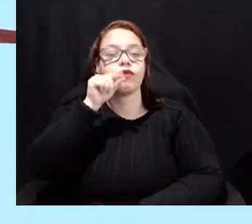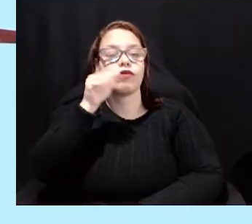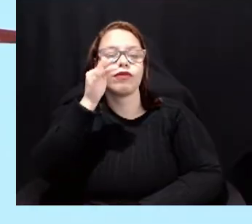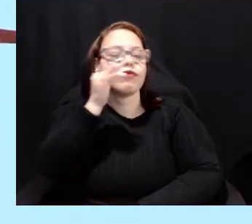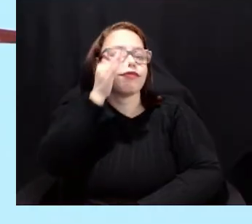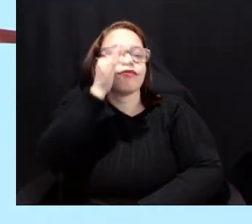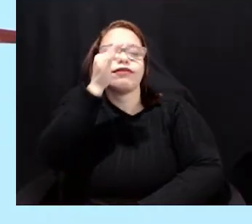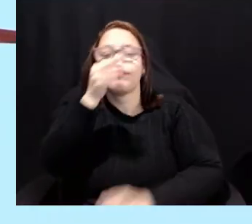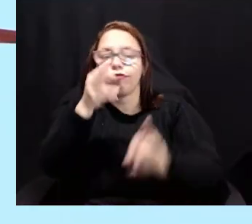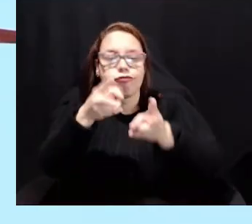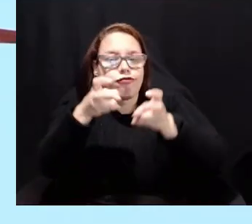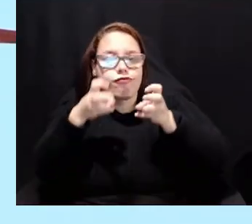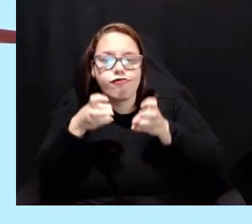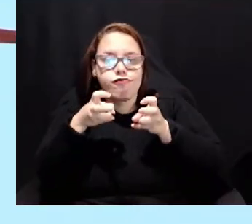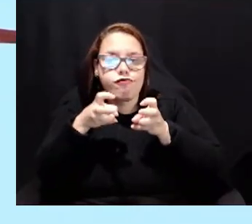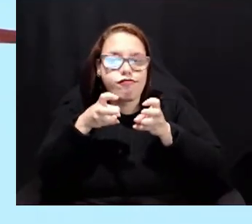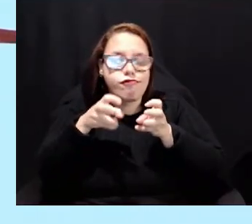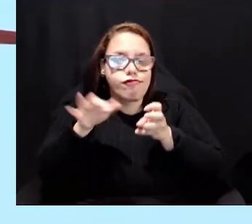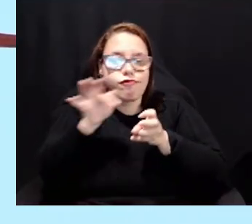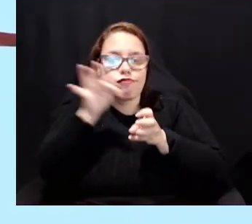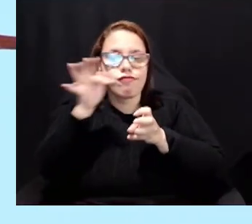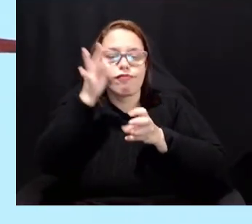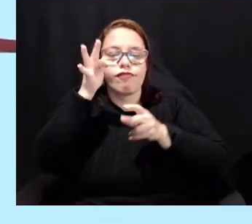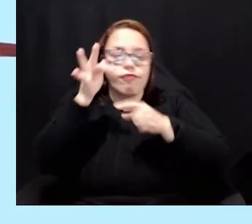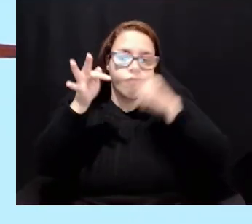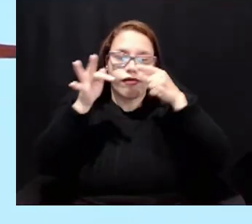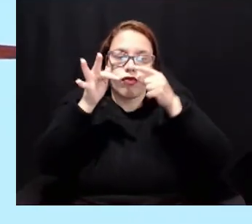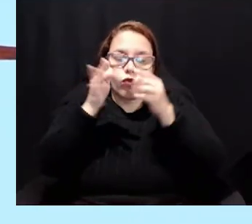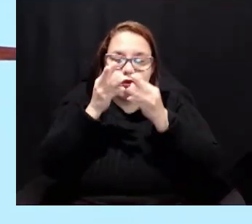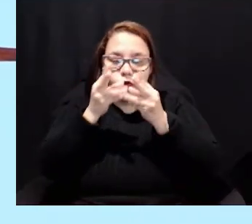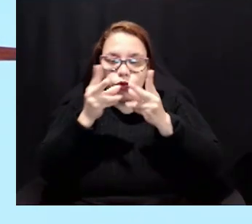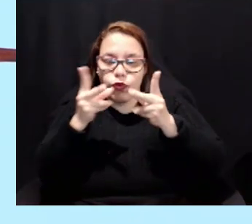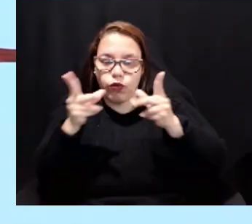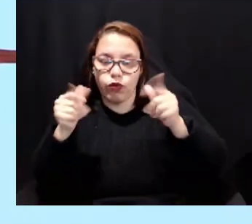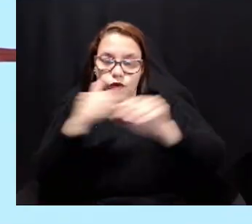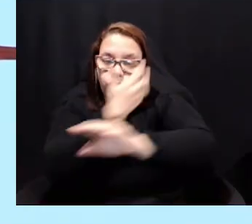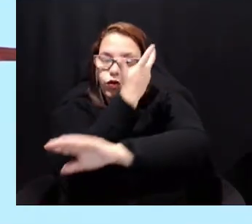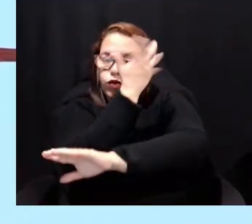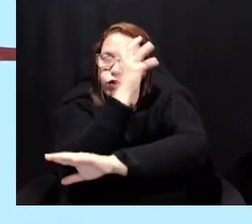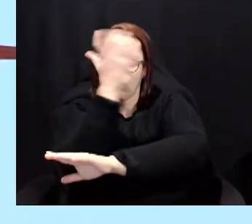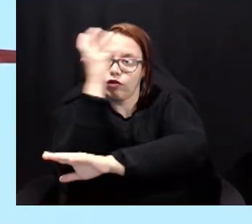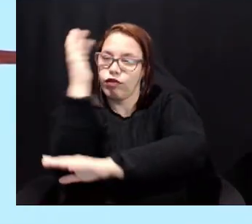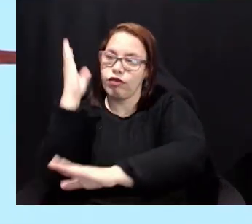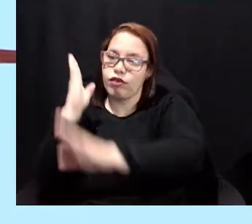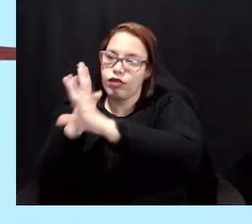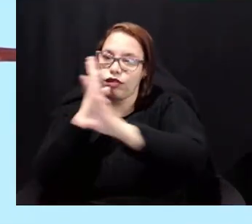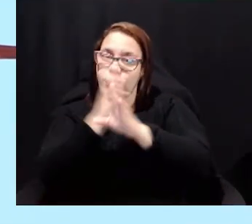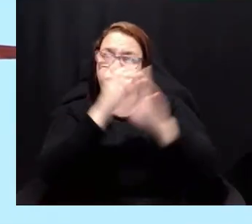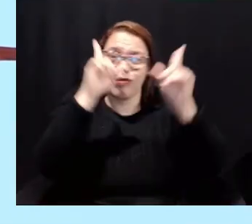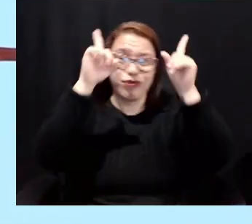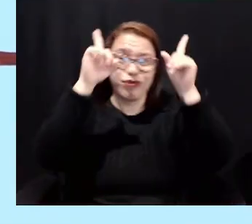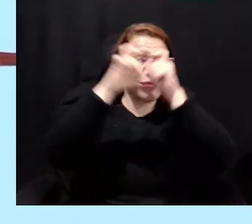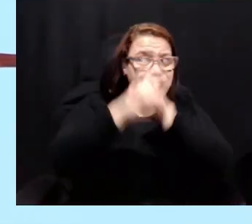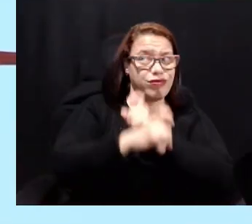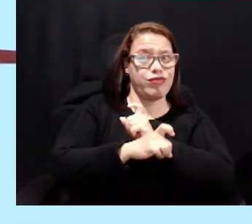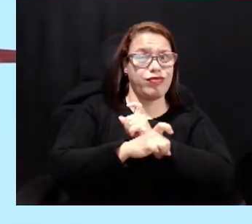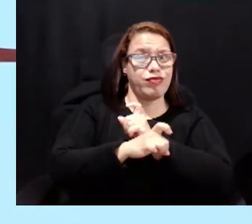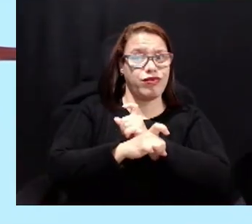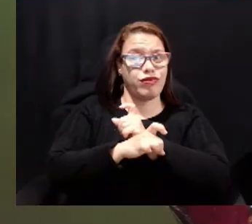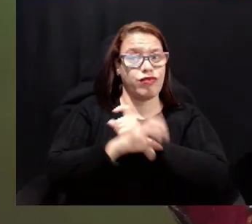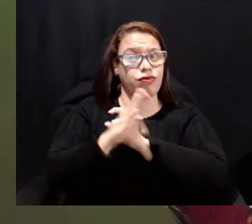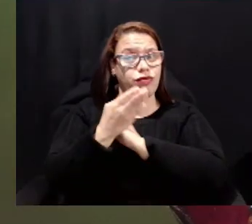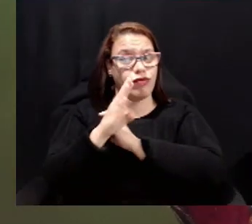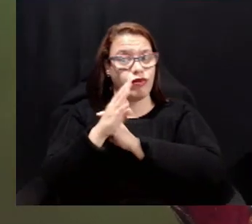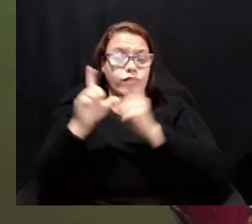O beija-flor, responsável por captar o néctar das flores e polinizar as matas, tem encontrado grandes